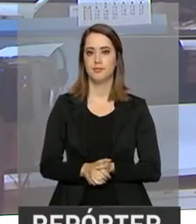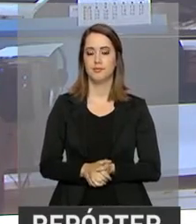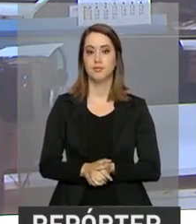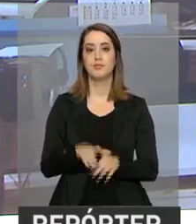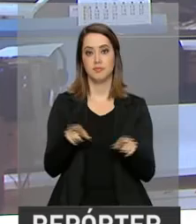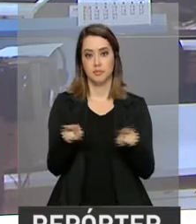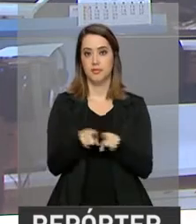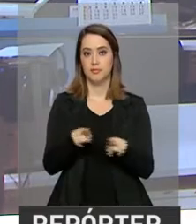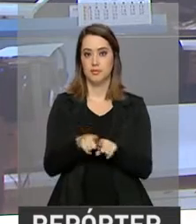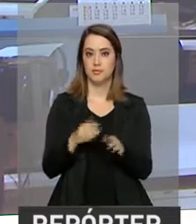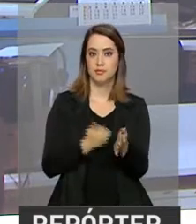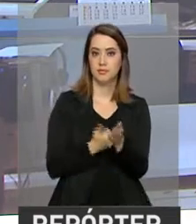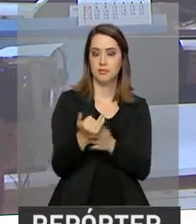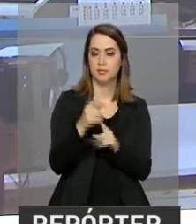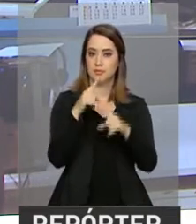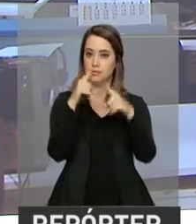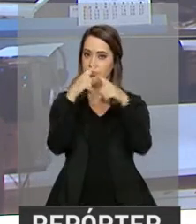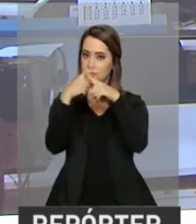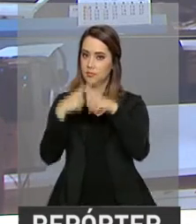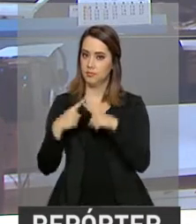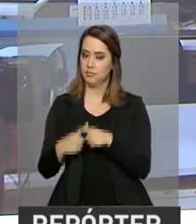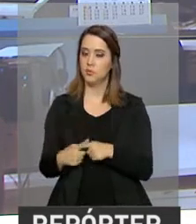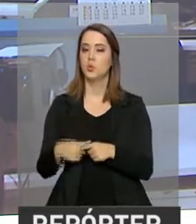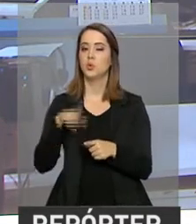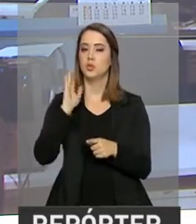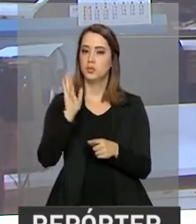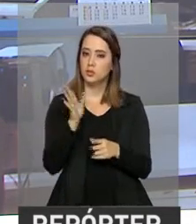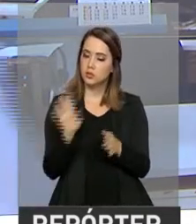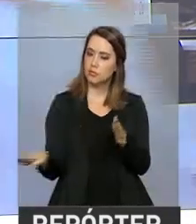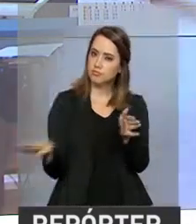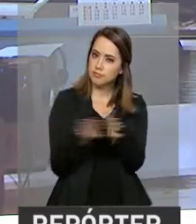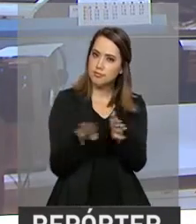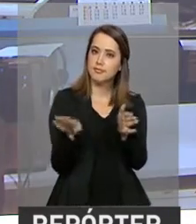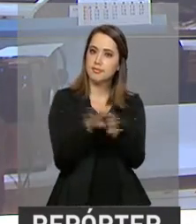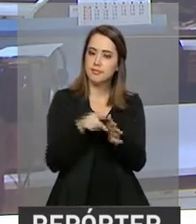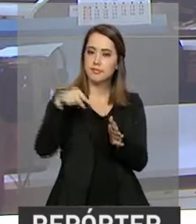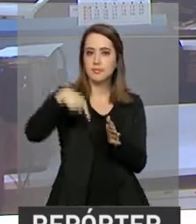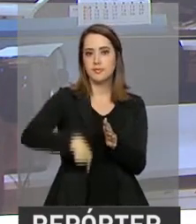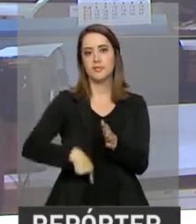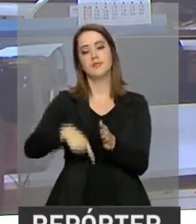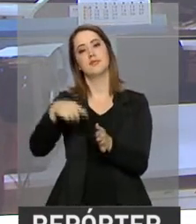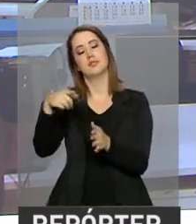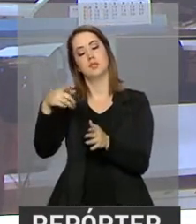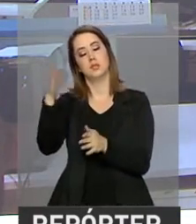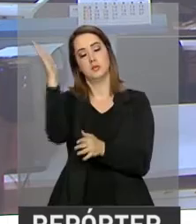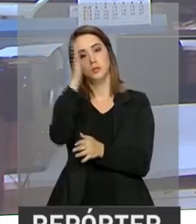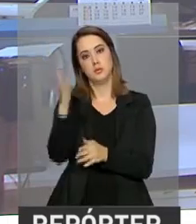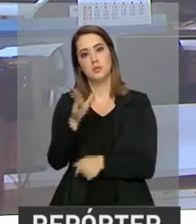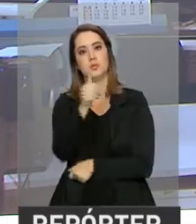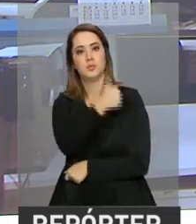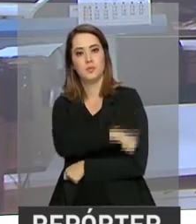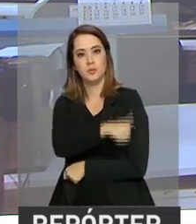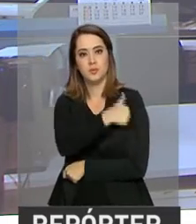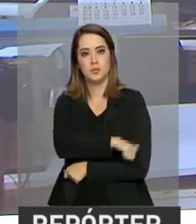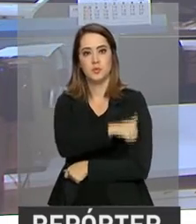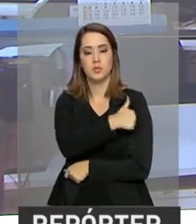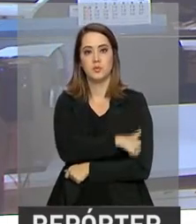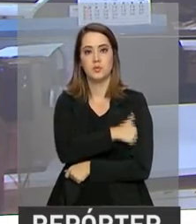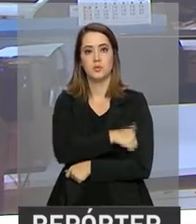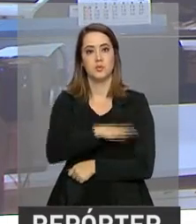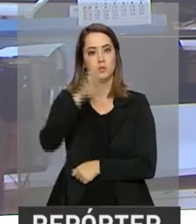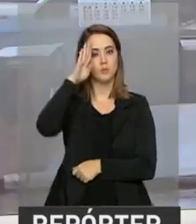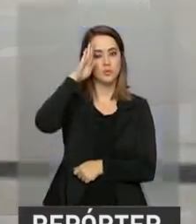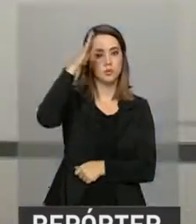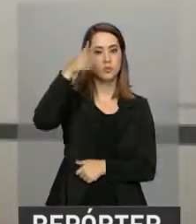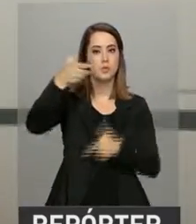olimpíadas a volvo as autoridades internacionais começam a chegar ao rio de janeiro para acompanhar os jogos olímpicos hoje